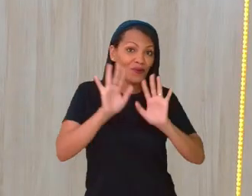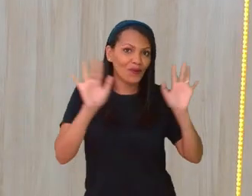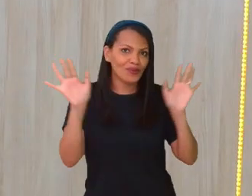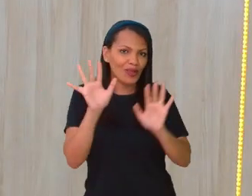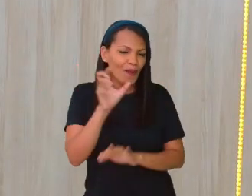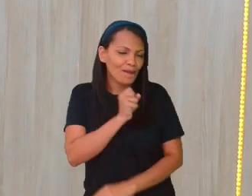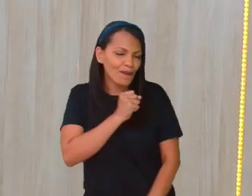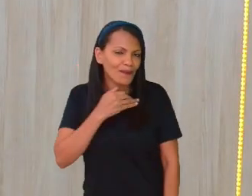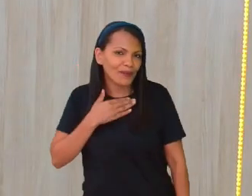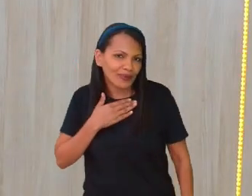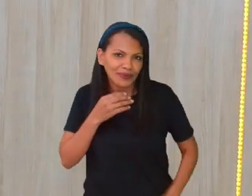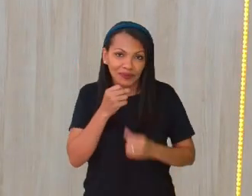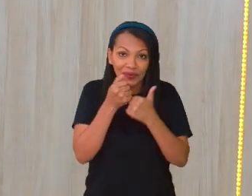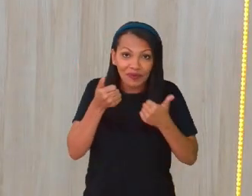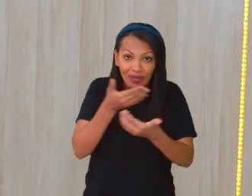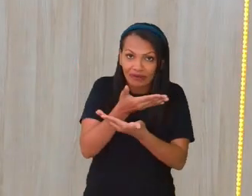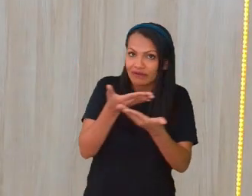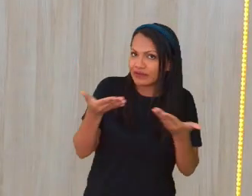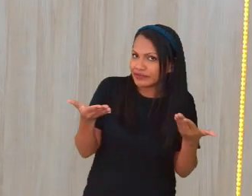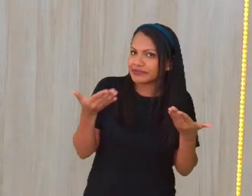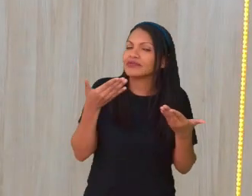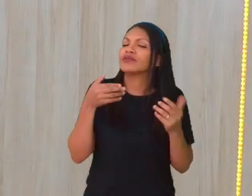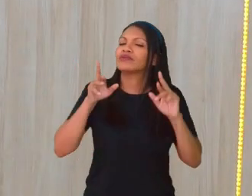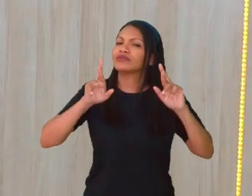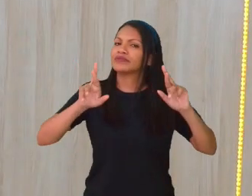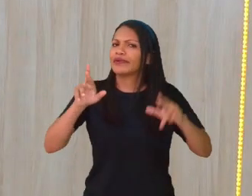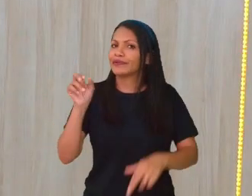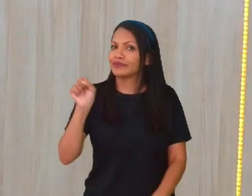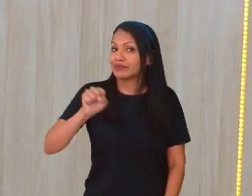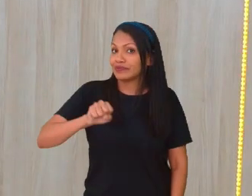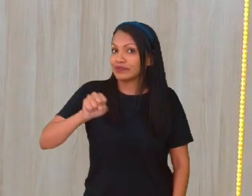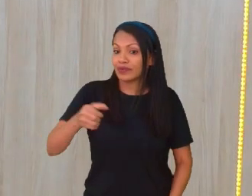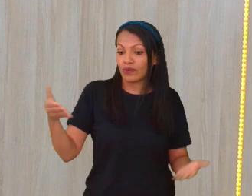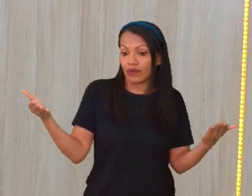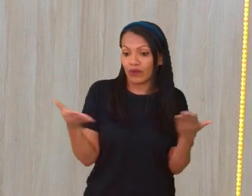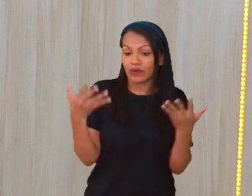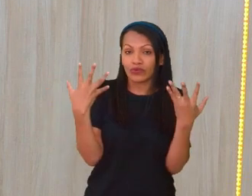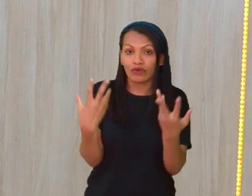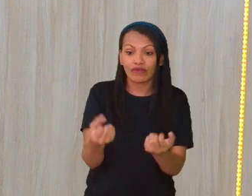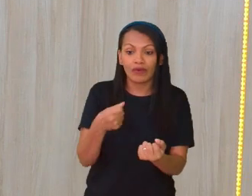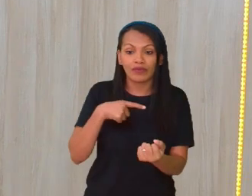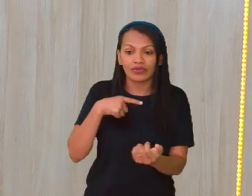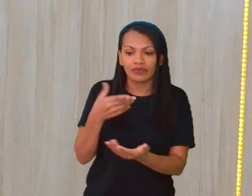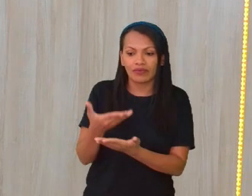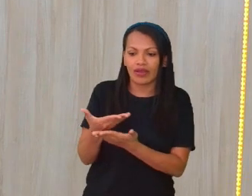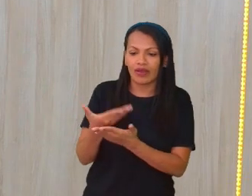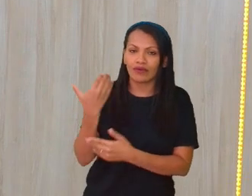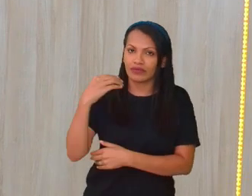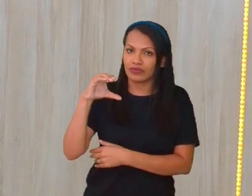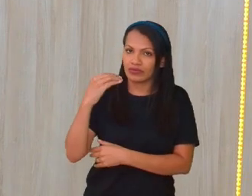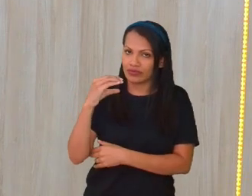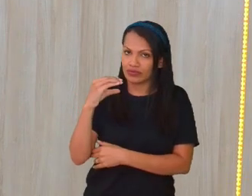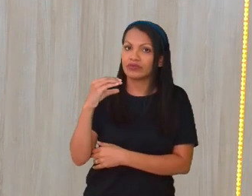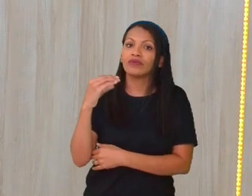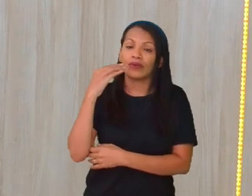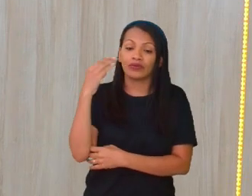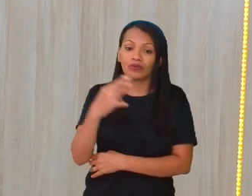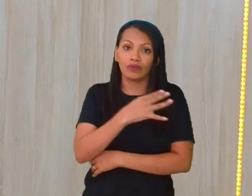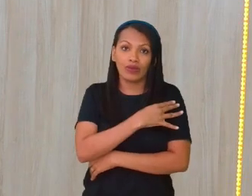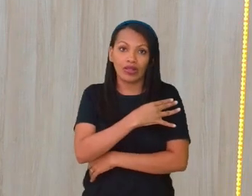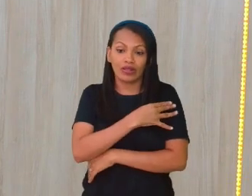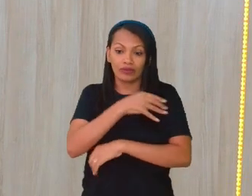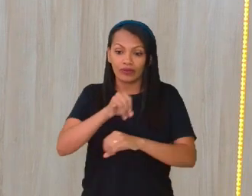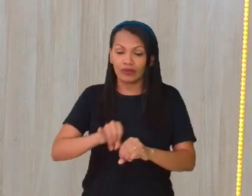meus amores! Tudo bem com vocês? Eu espero que sim. Hoje a gente vai ter uma aula de ciência para as turmas do 4º ano